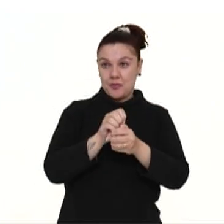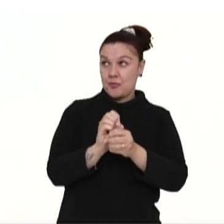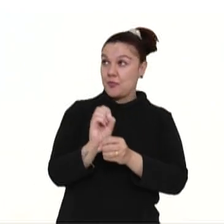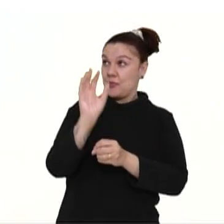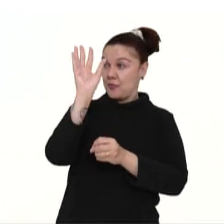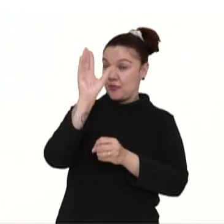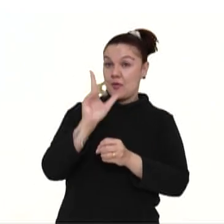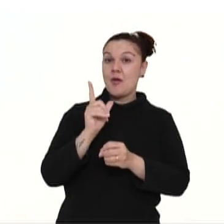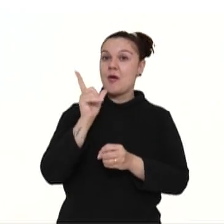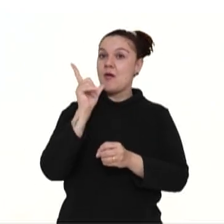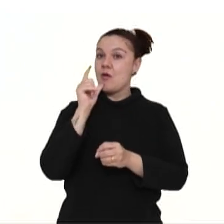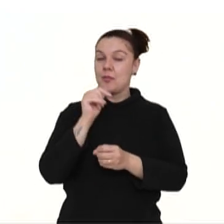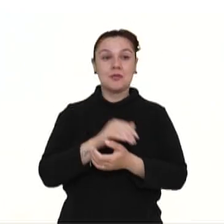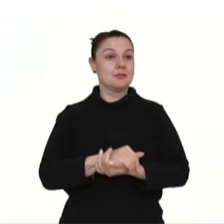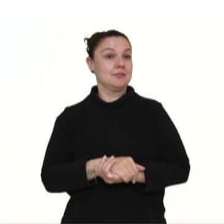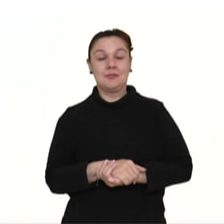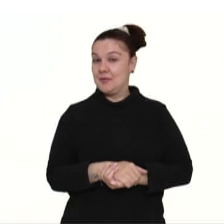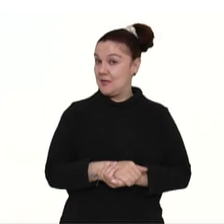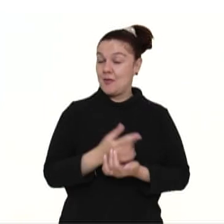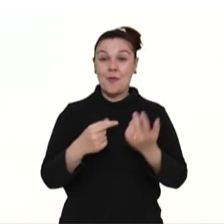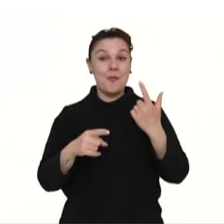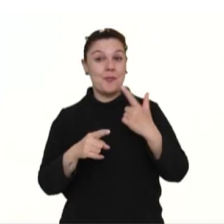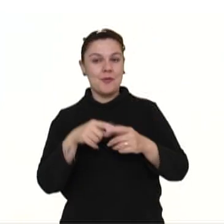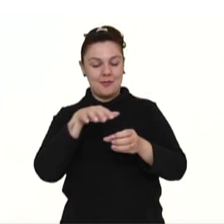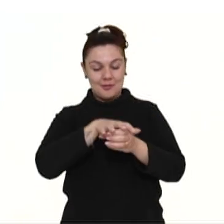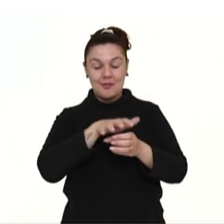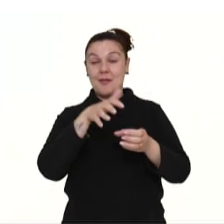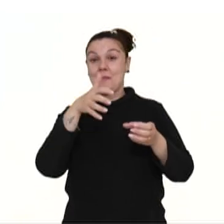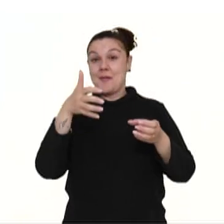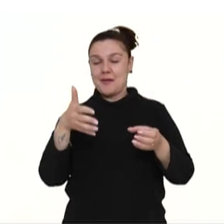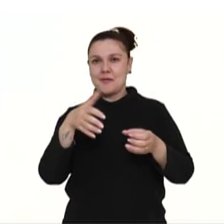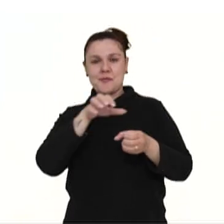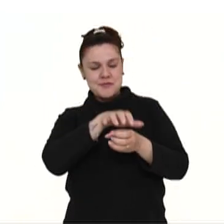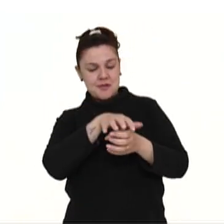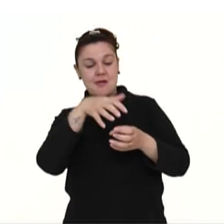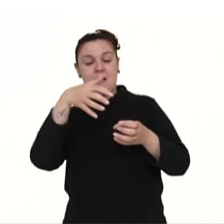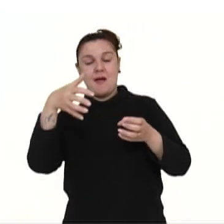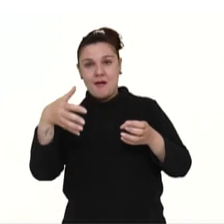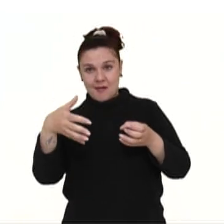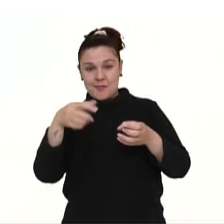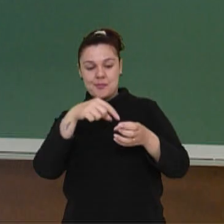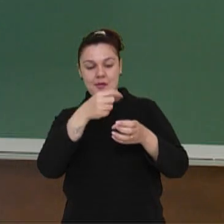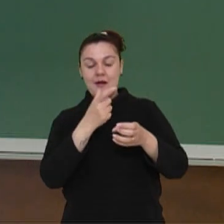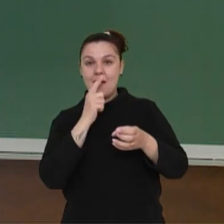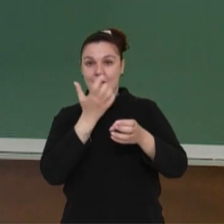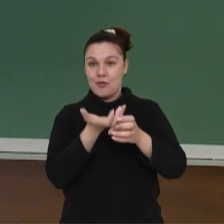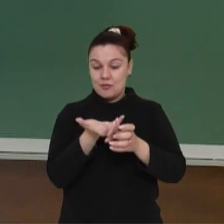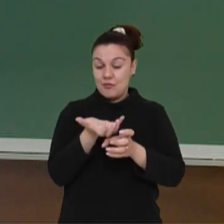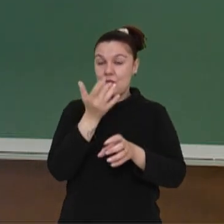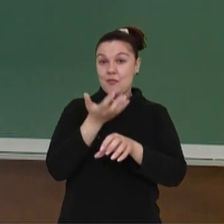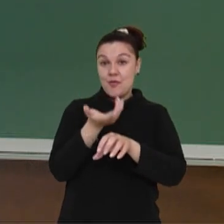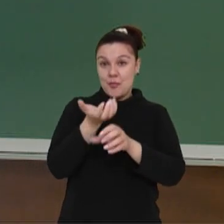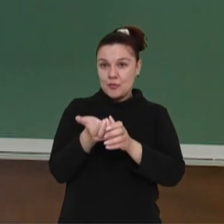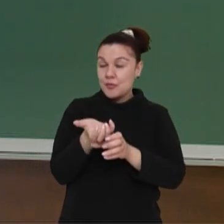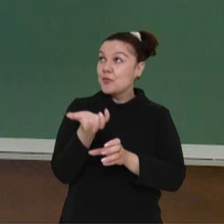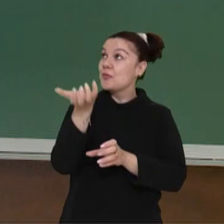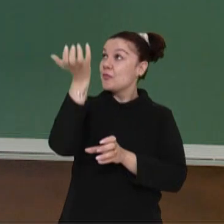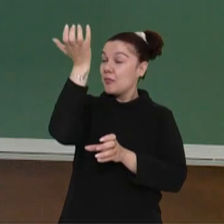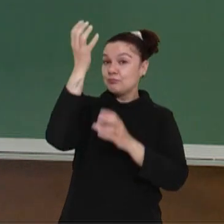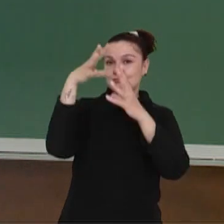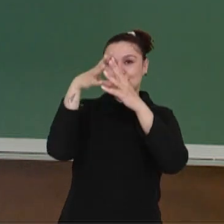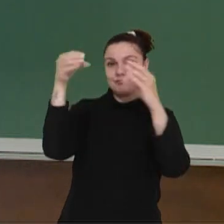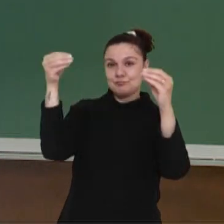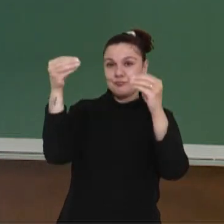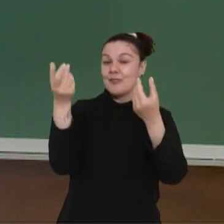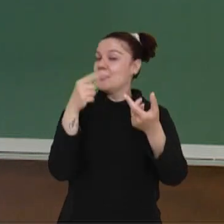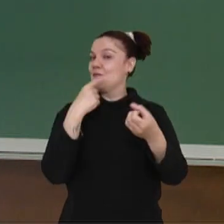um vapor úmido. Não, pois o sistema está aberto. Quando você abre a garrafa, esse sistema ali, a parte gasosa, vai